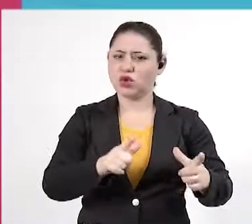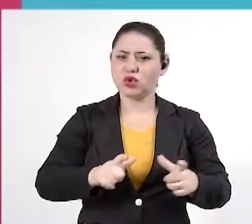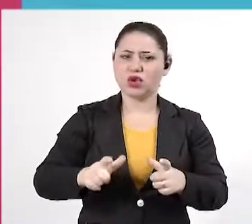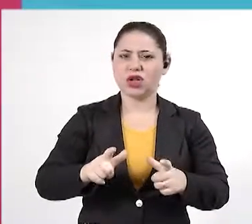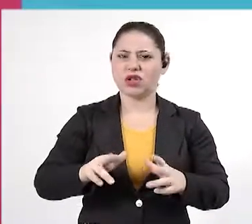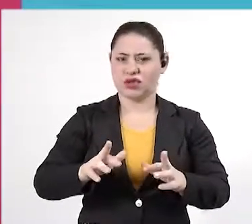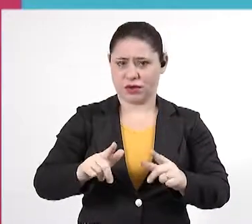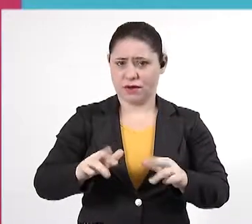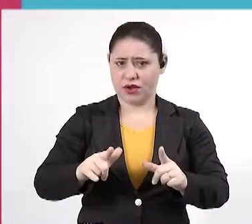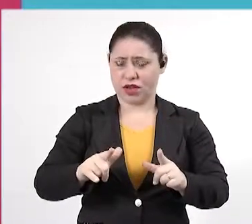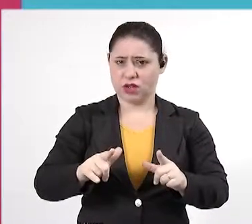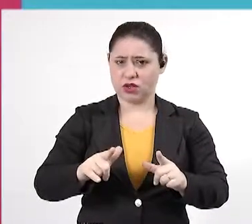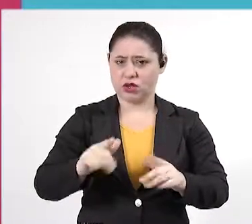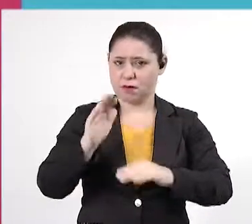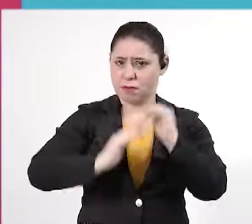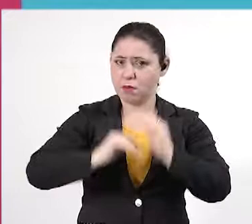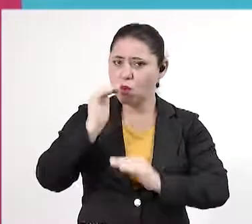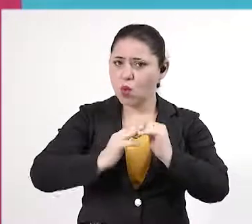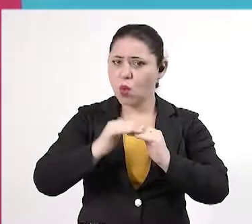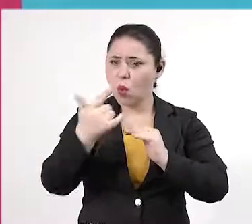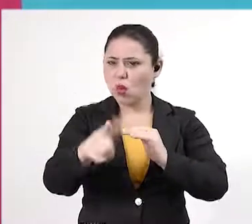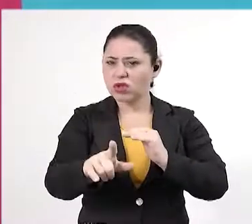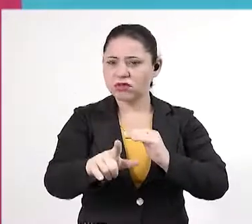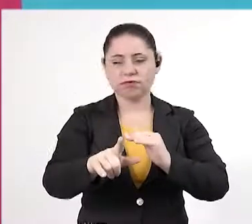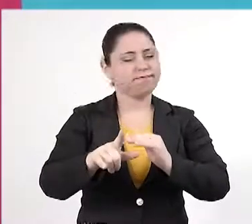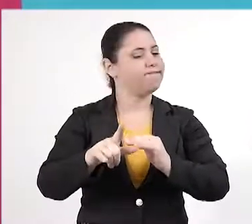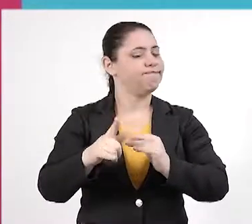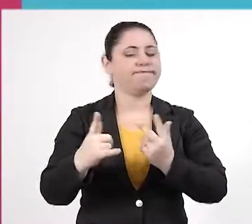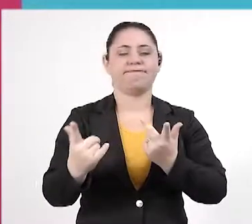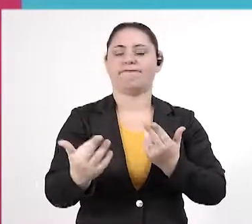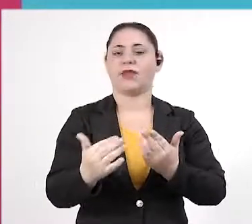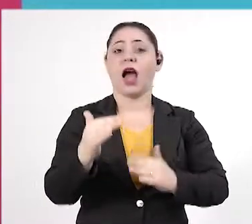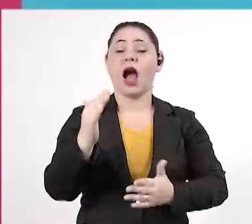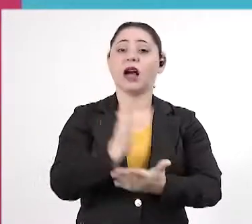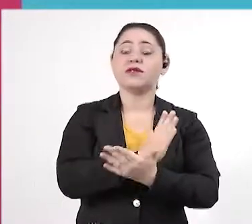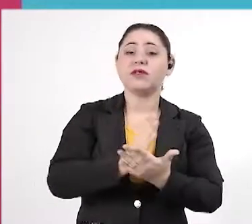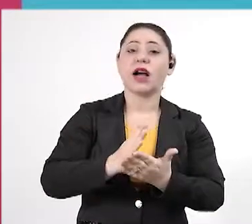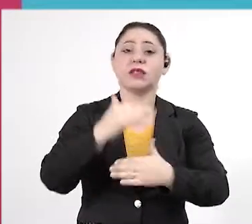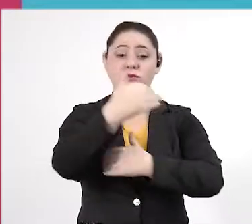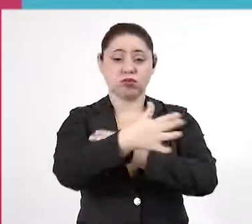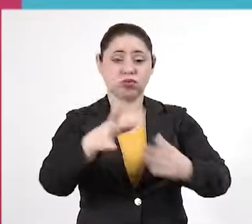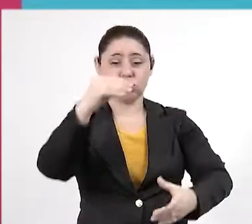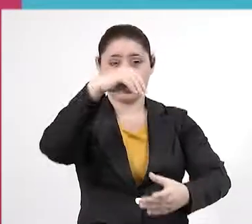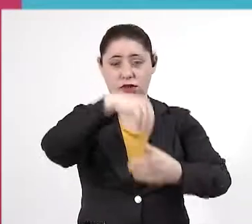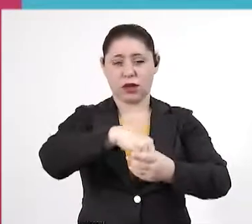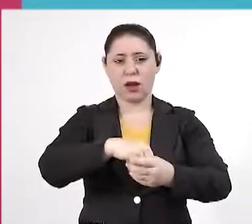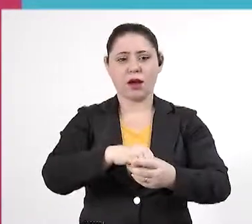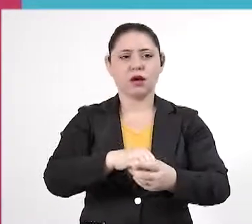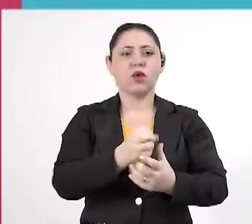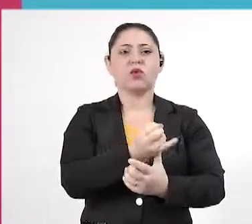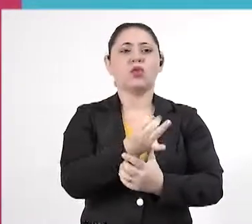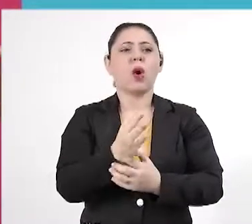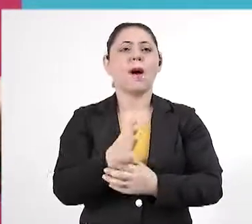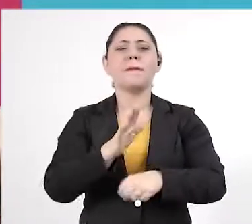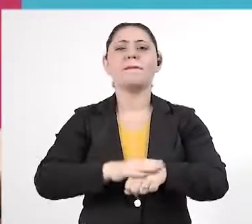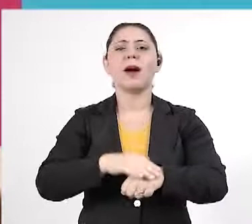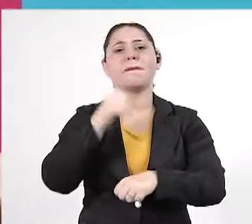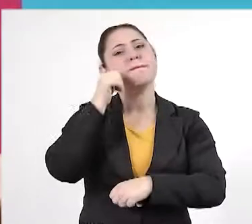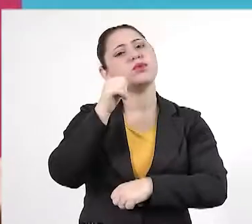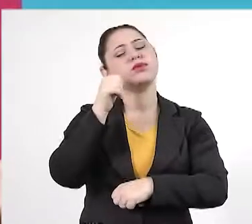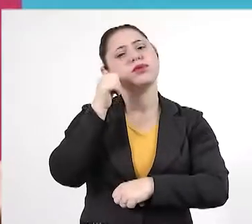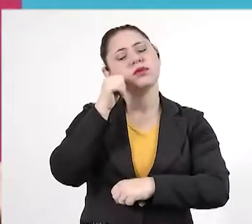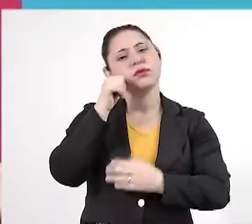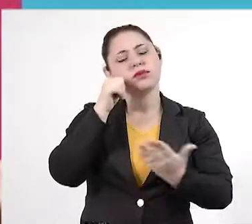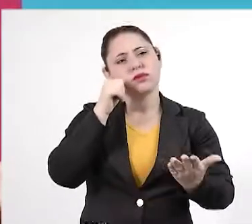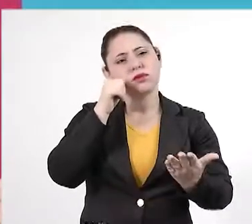ele ainda não é diferente das outras carreiras, né? Às vezes a gente em sala de aula eu vejo, às vezes eu tenho salas que a maioria é formada